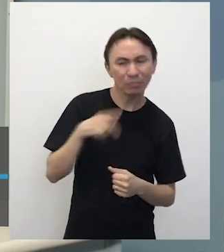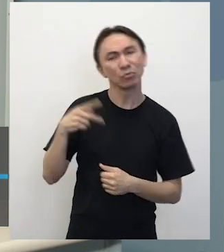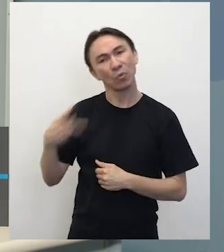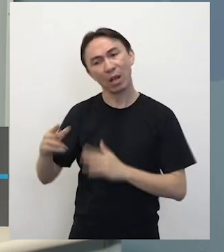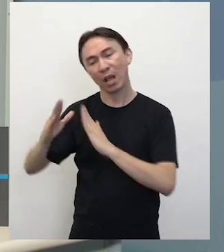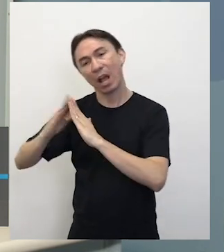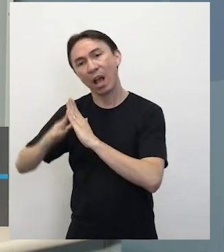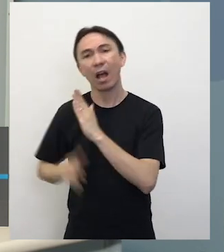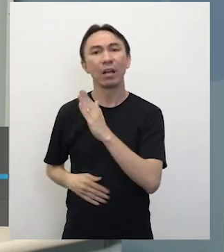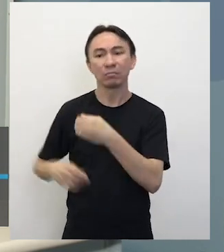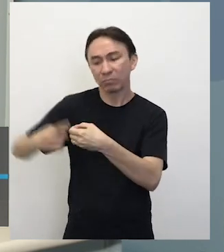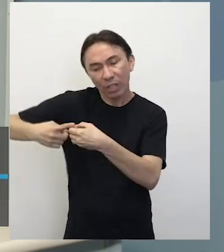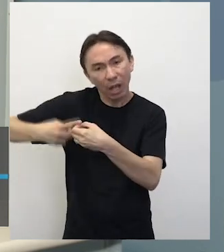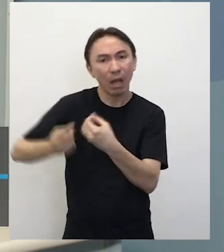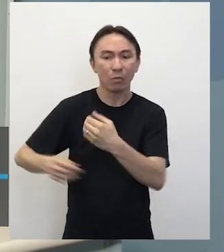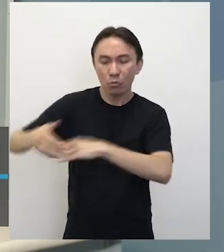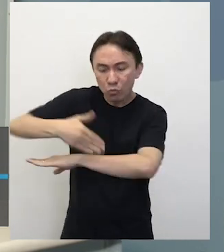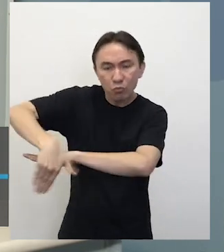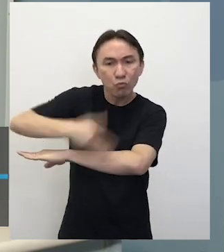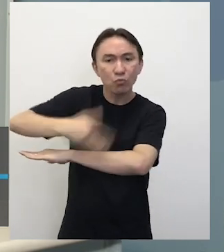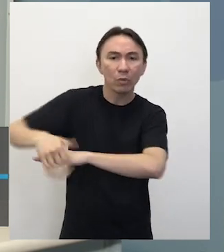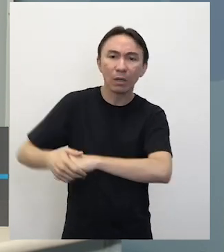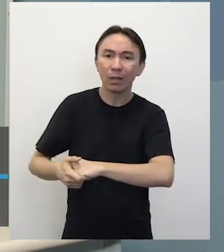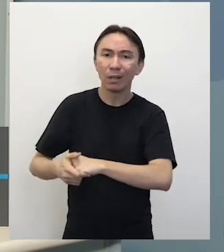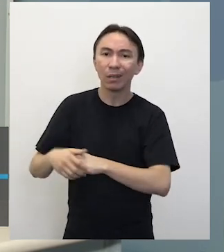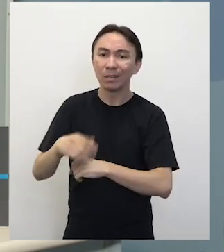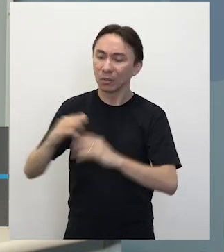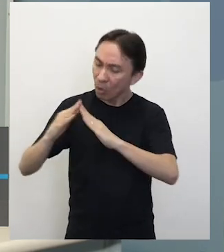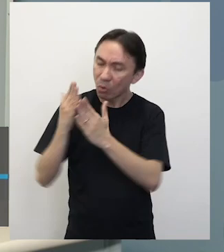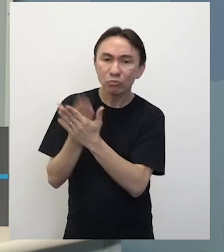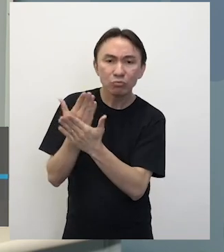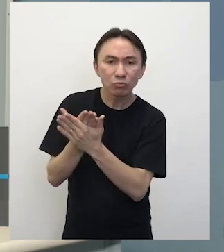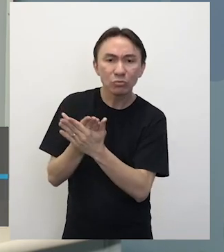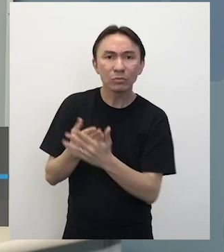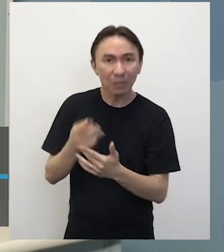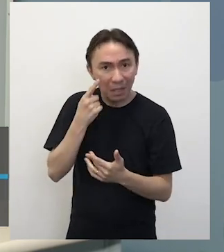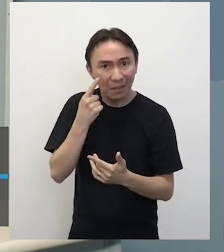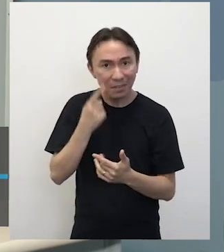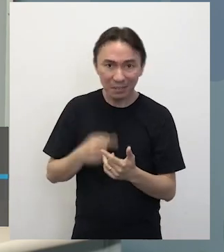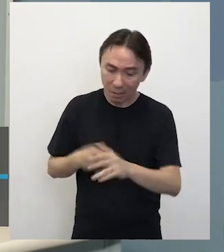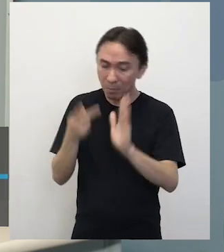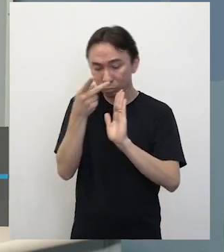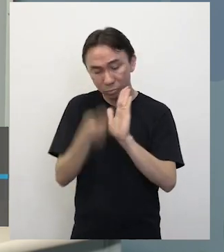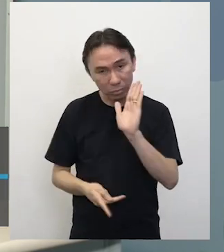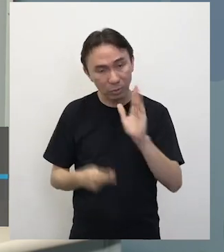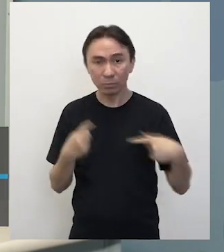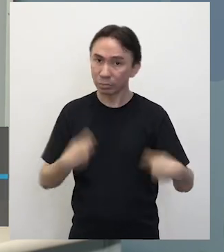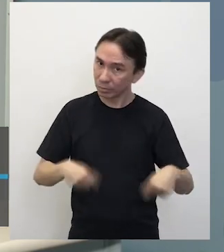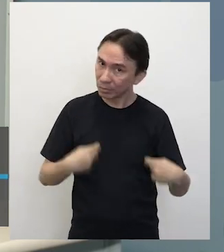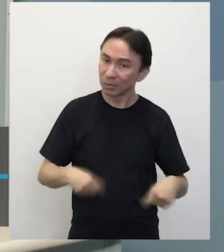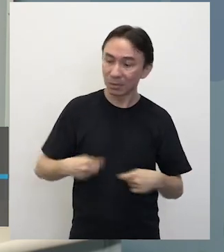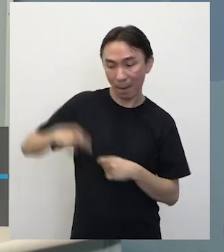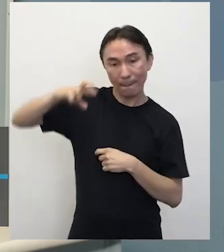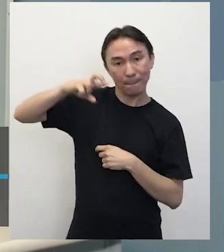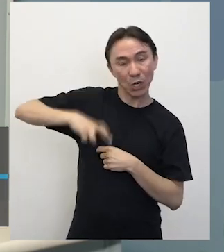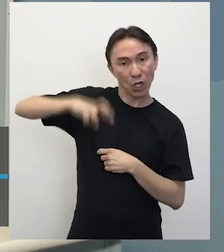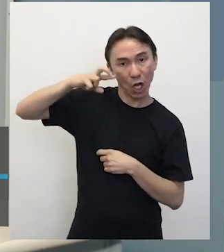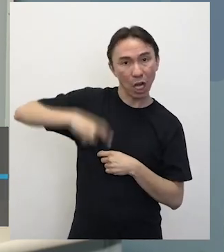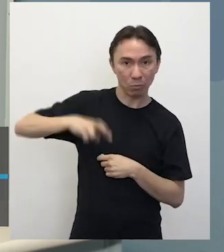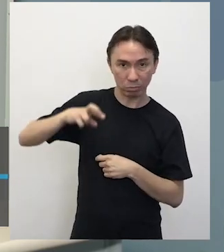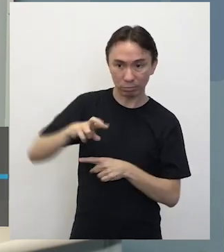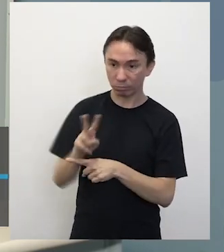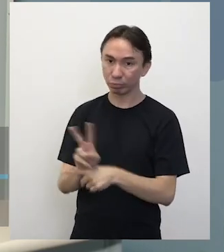no colégio, ele esteja tendo esse efeito aí dentro desse monitoramento. Bora lá comigo na